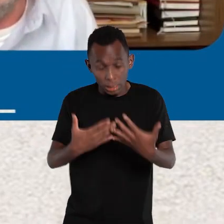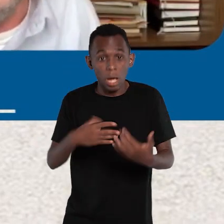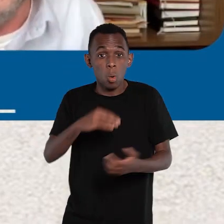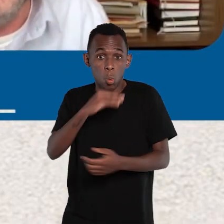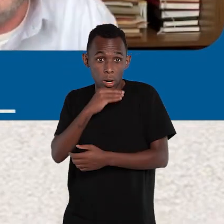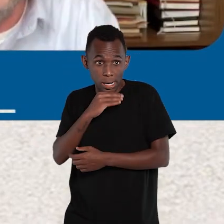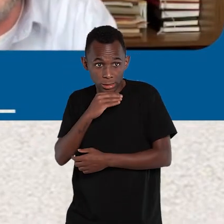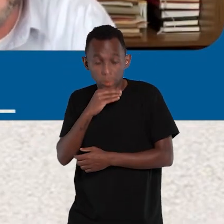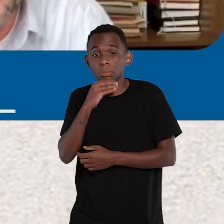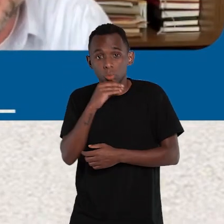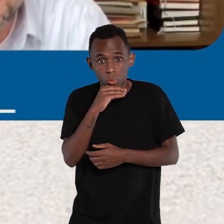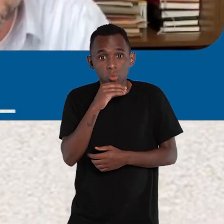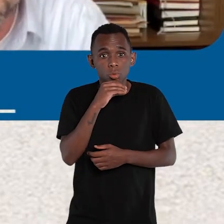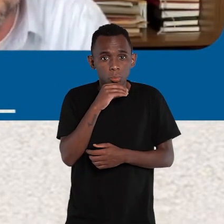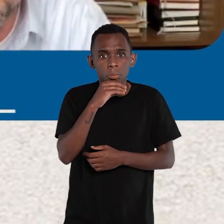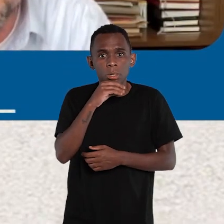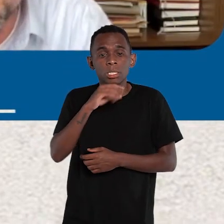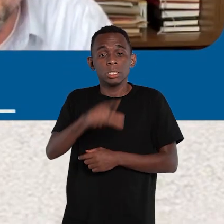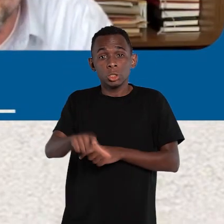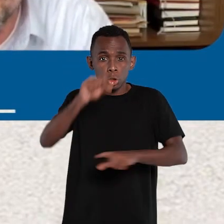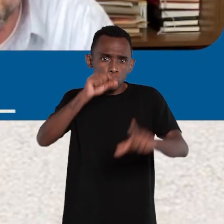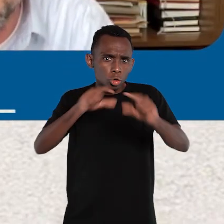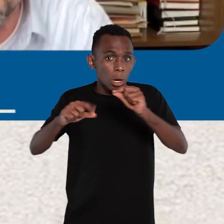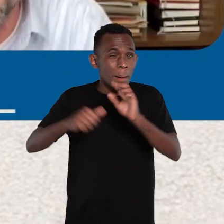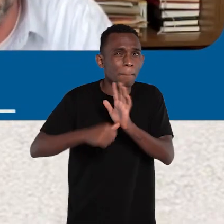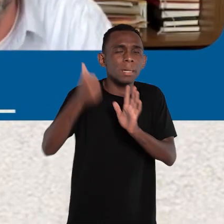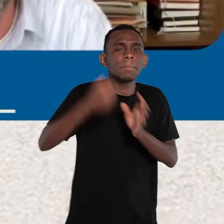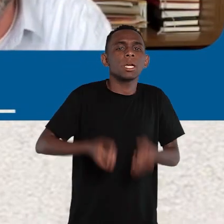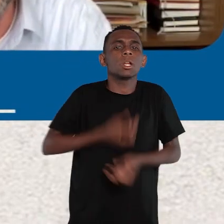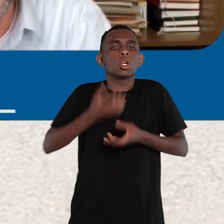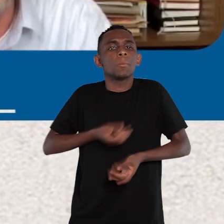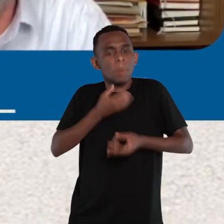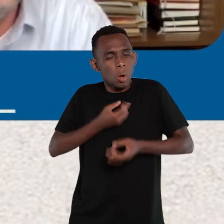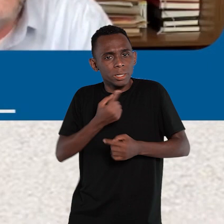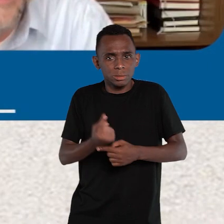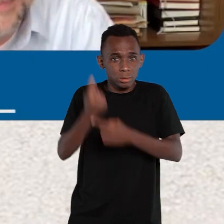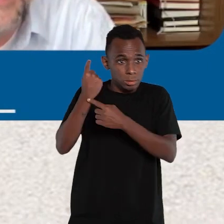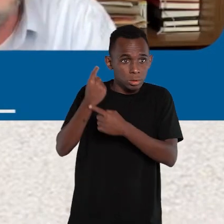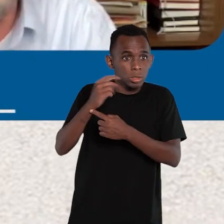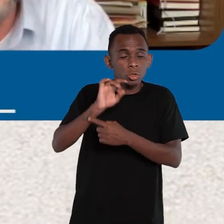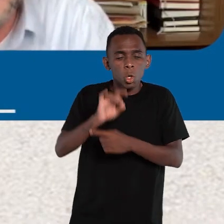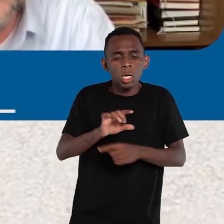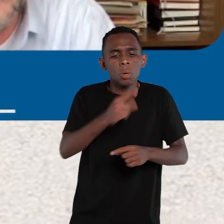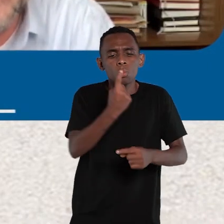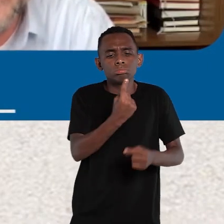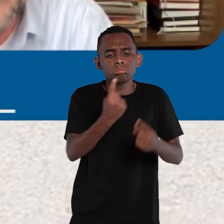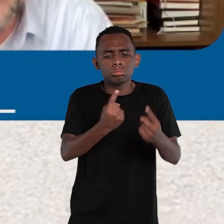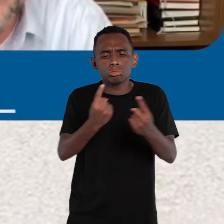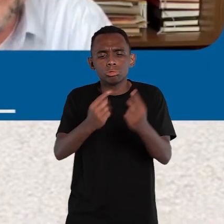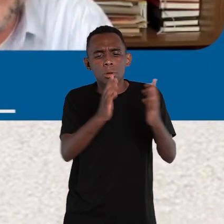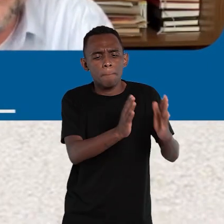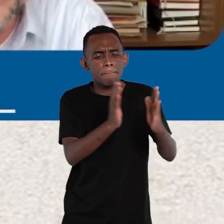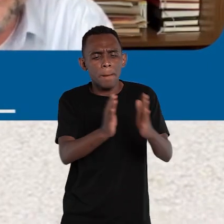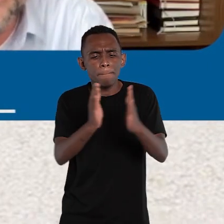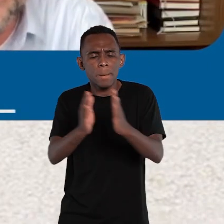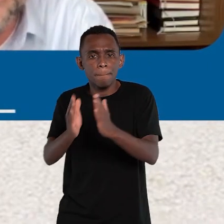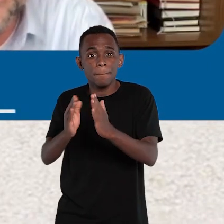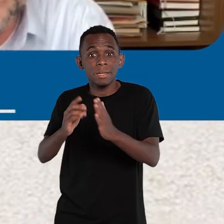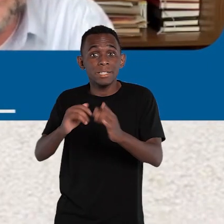Andrade selecionava, principalmente na primeira antologia poética dele, Poesia Reunida, um por um, e ele sempre dizia